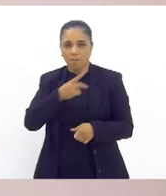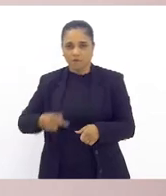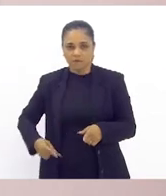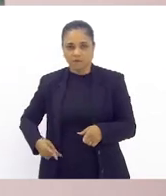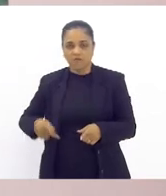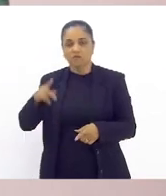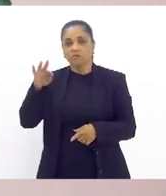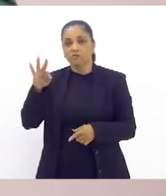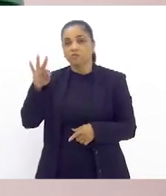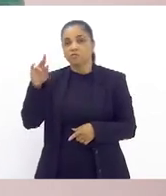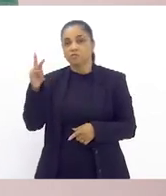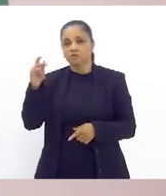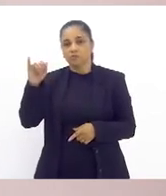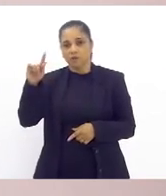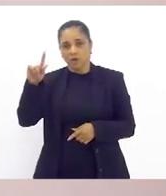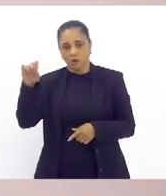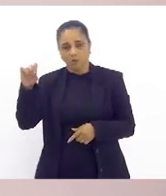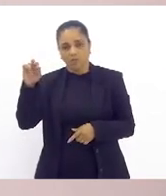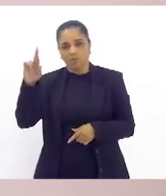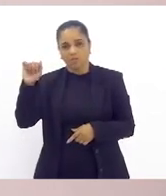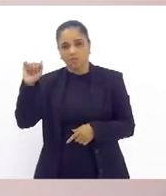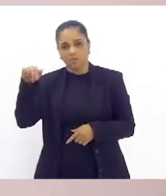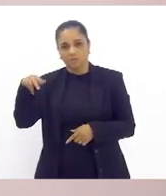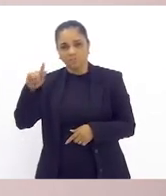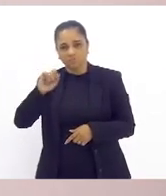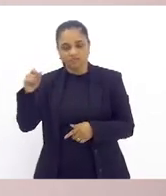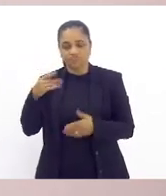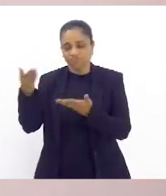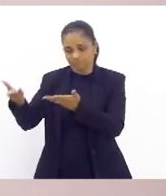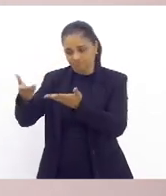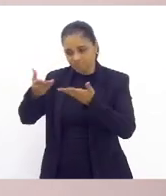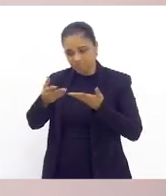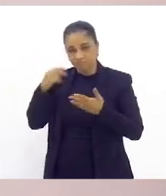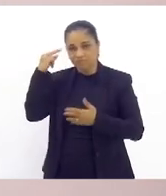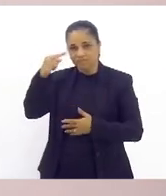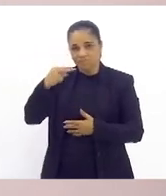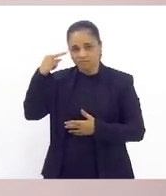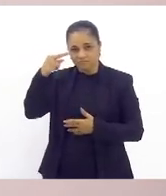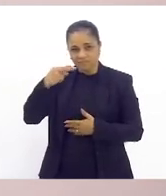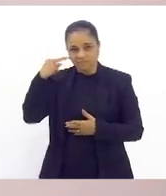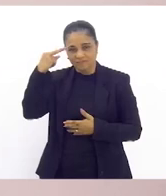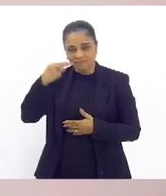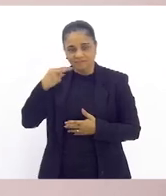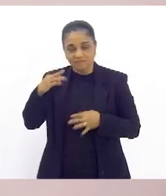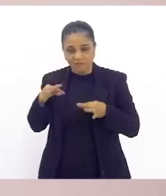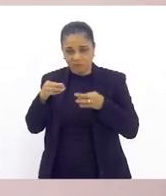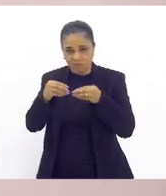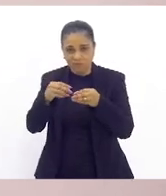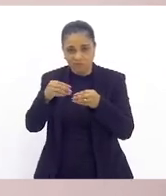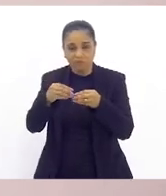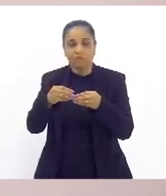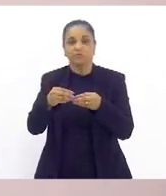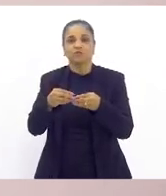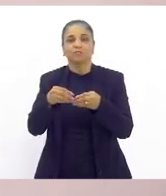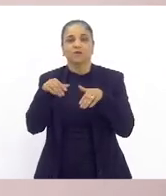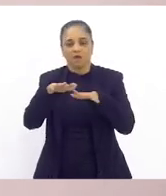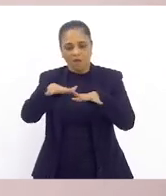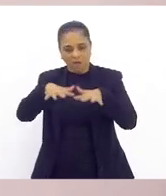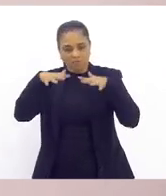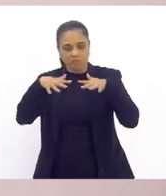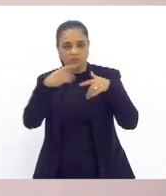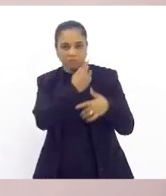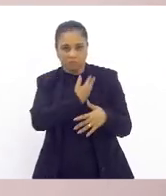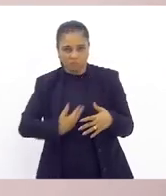a gentileza de convidar todos os vereadores para essa audiência pública cumprimentar também representando o governo do estado